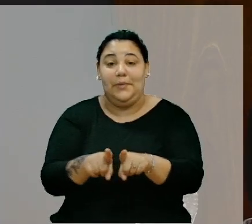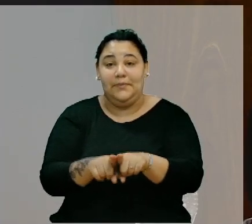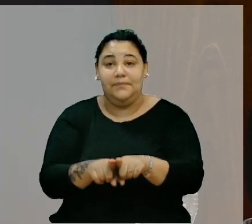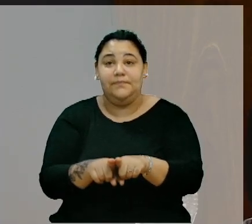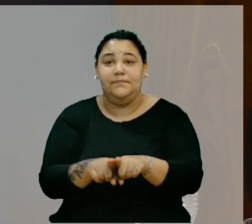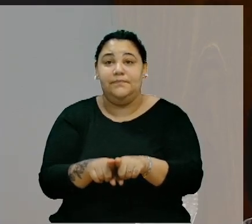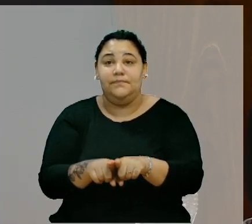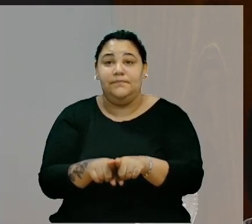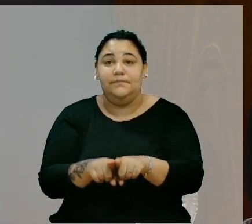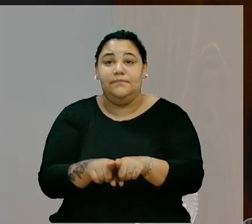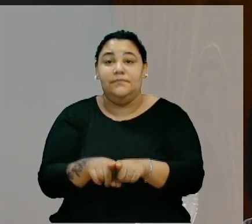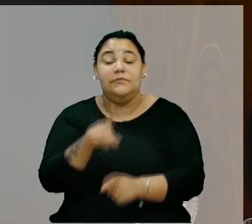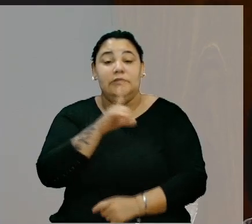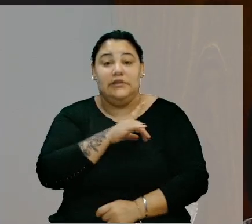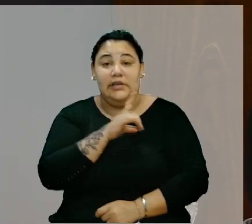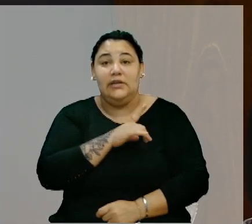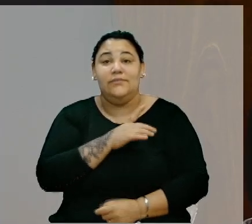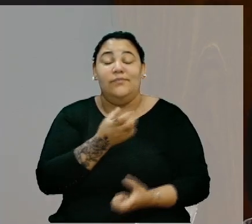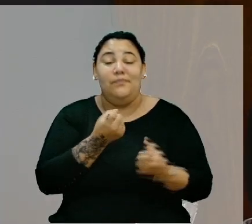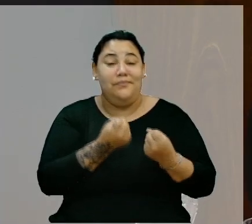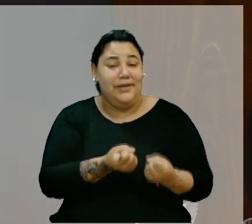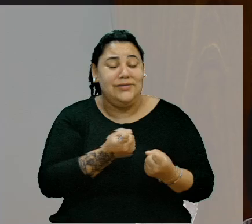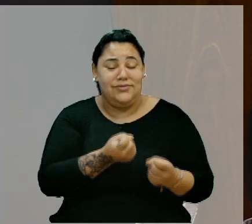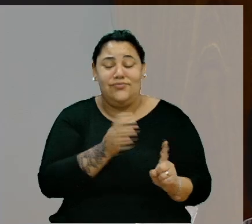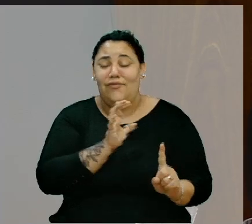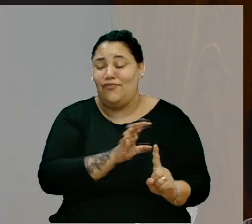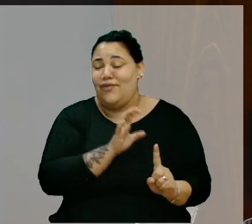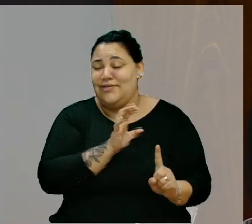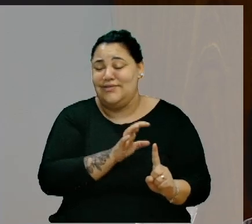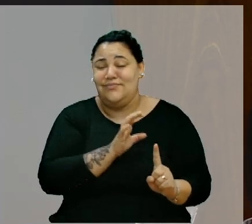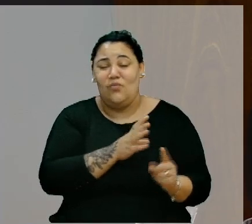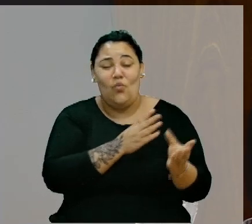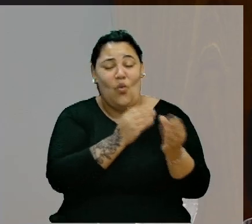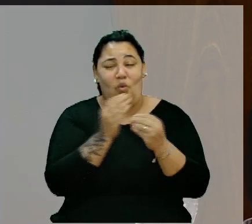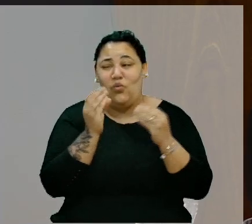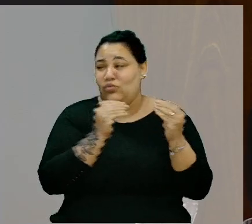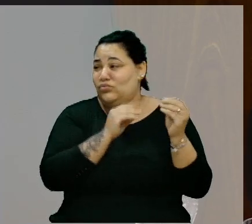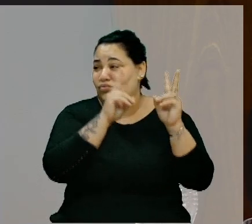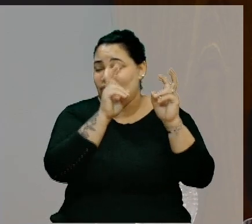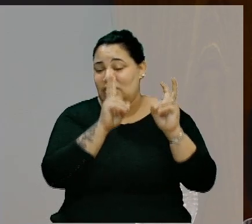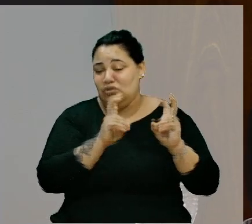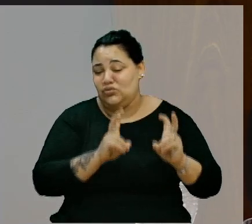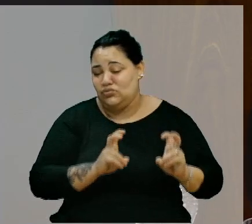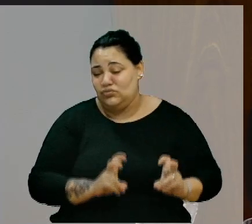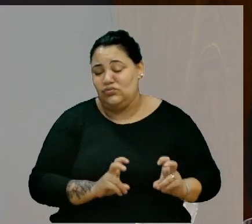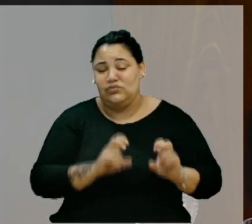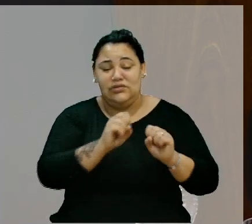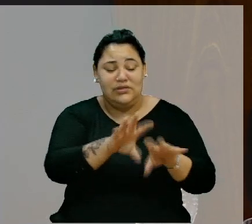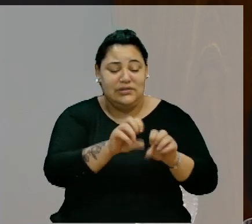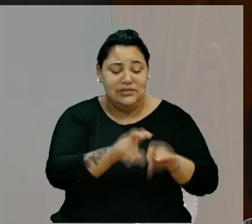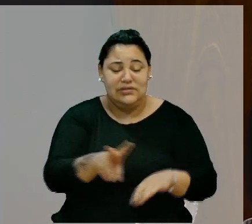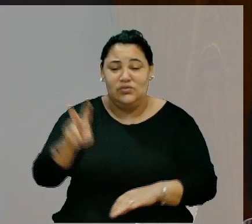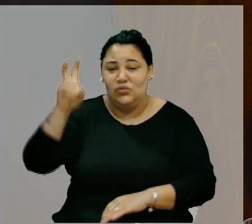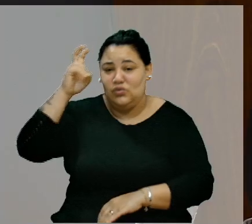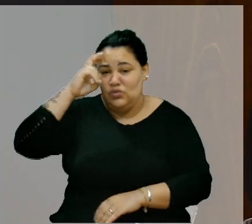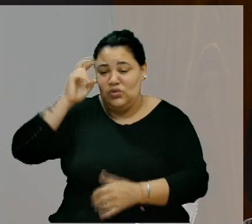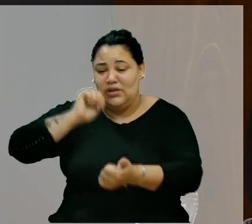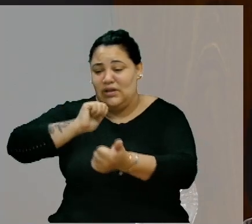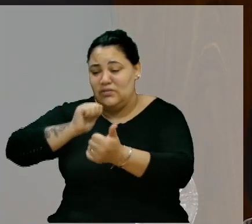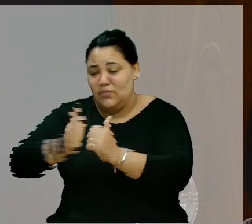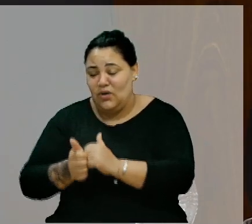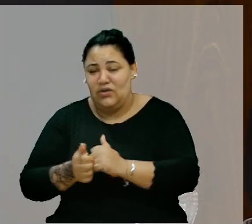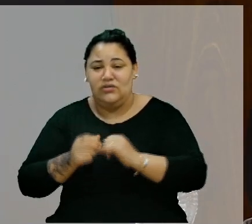que também tem uma sobrecarga enorme de temas, né? Educação, cultura, esporte,